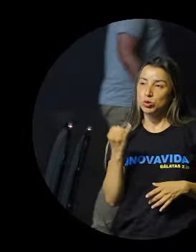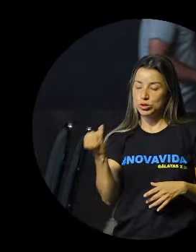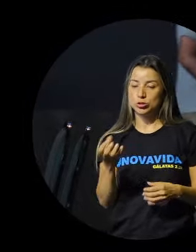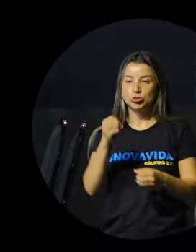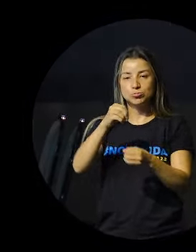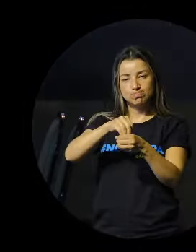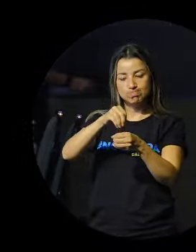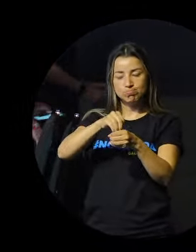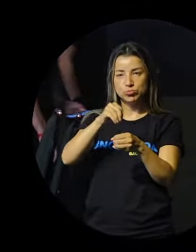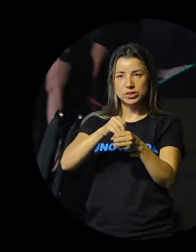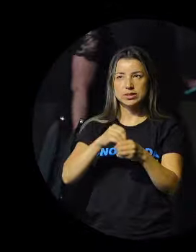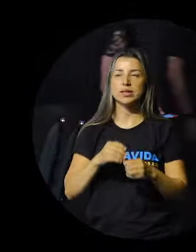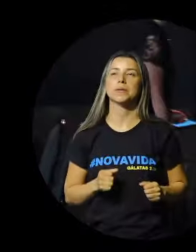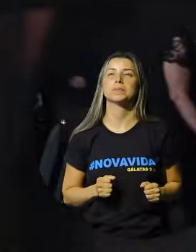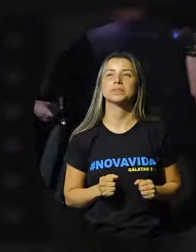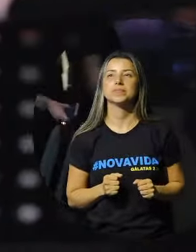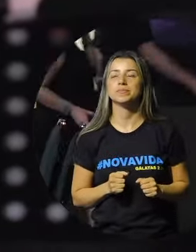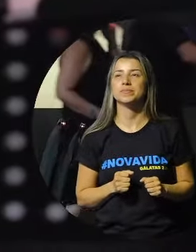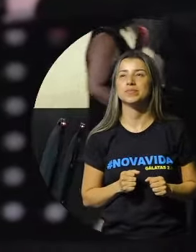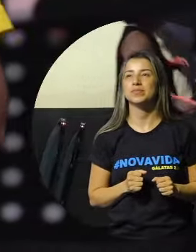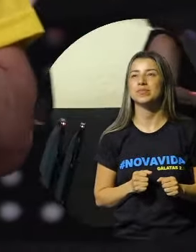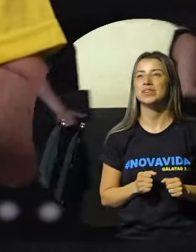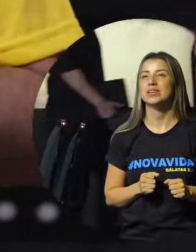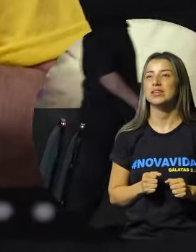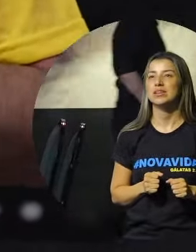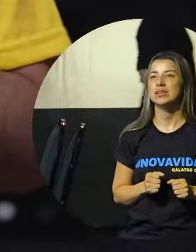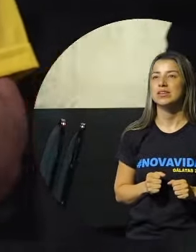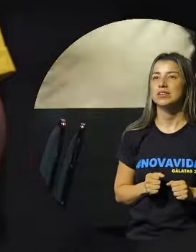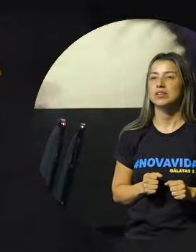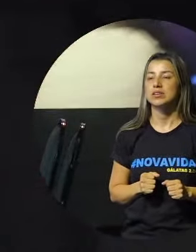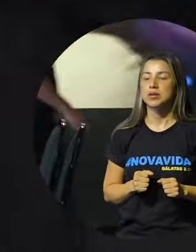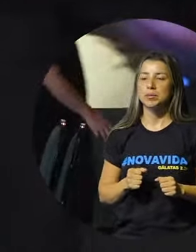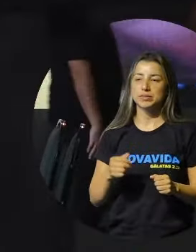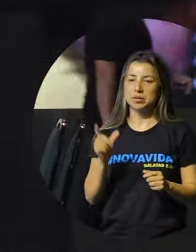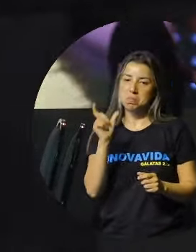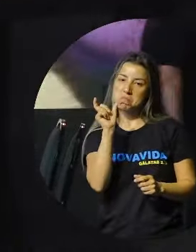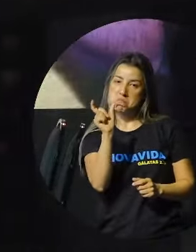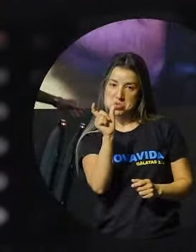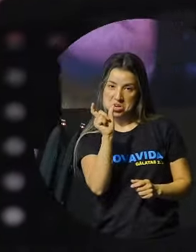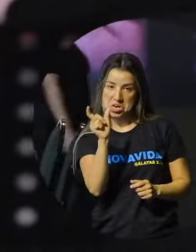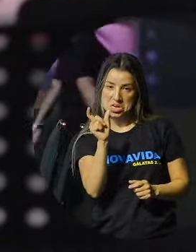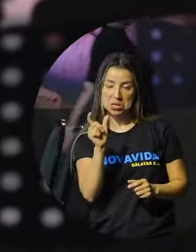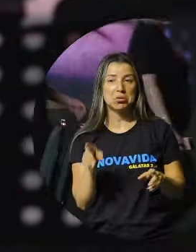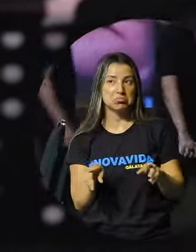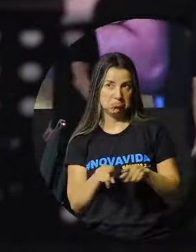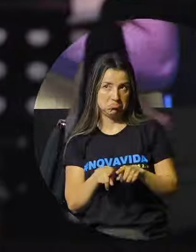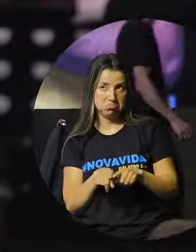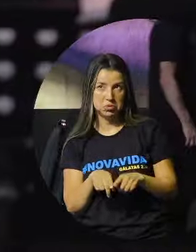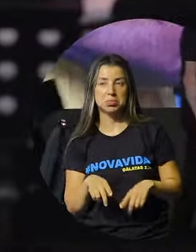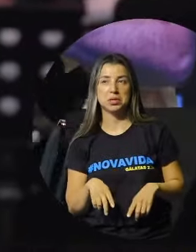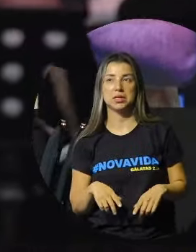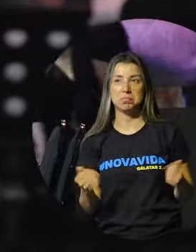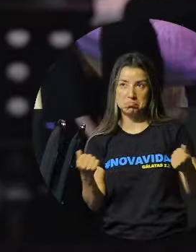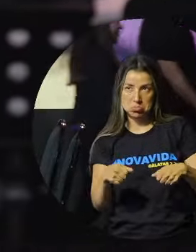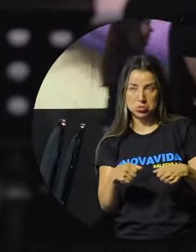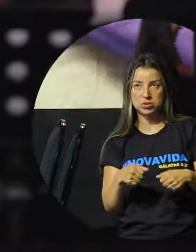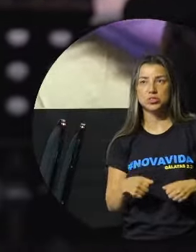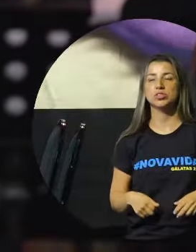Pátria. E se passar no stand de Missões Nacionais, cartão de crédito, você passa lá. Minha esposa, você fez o